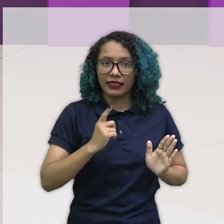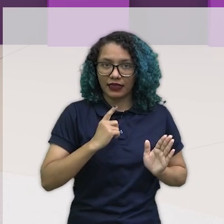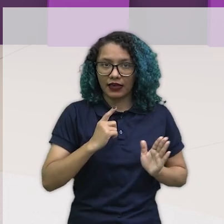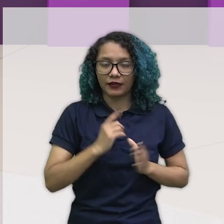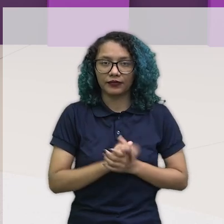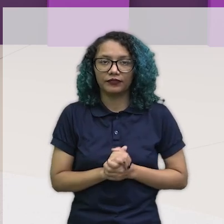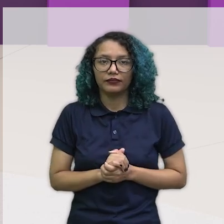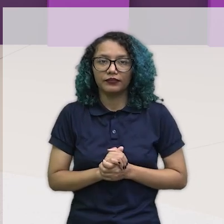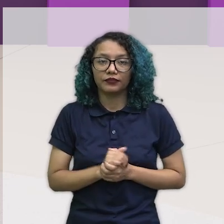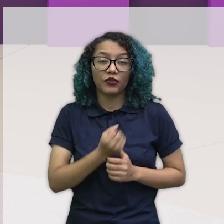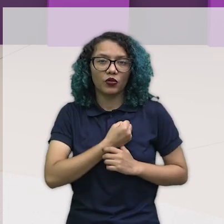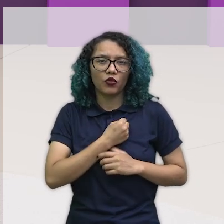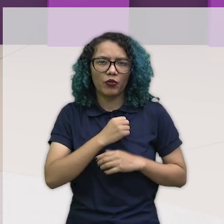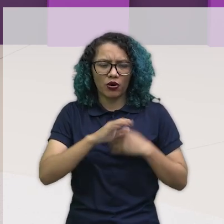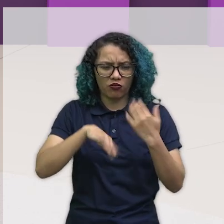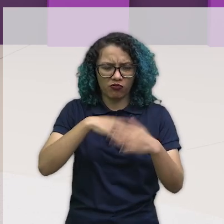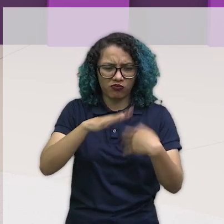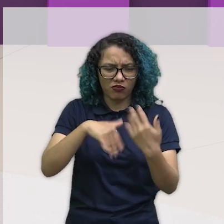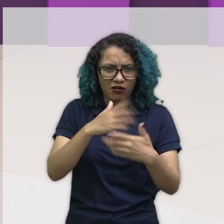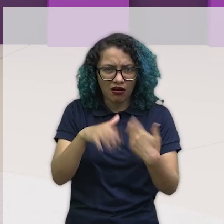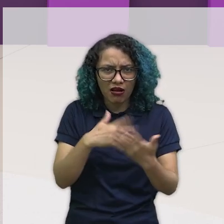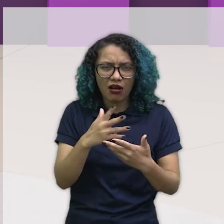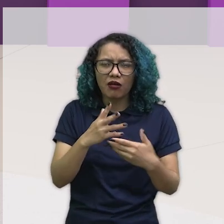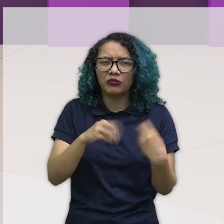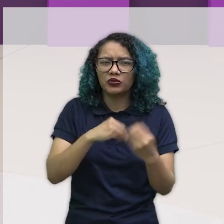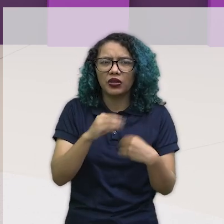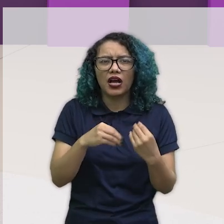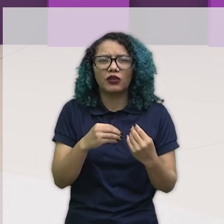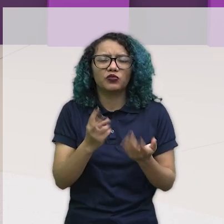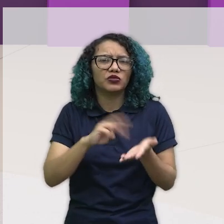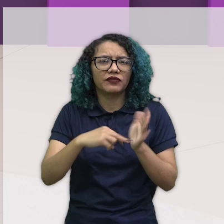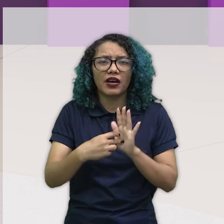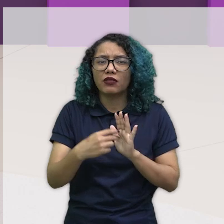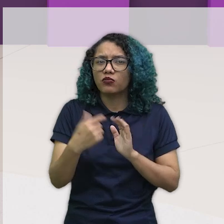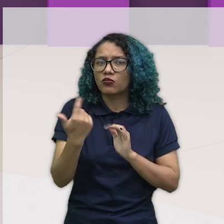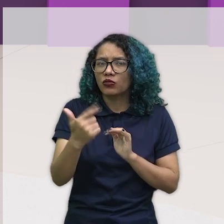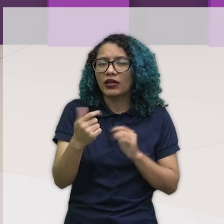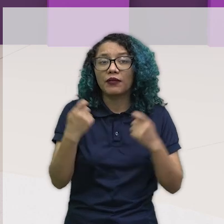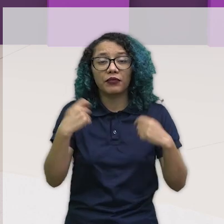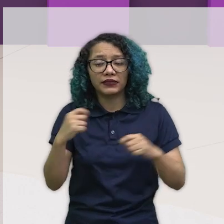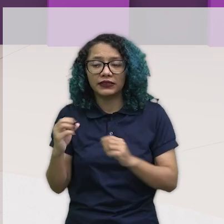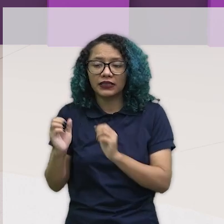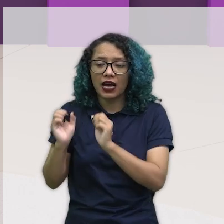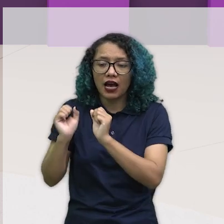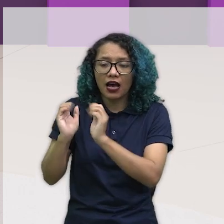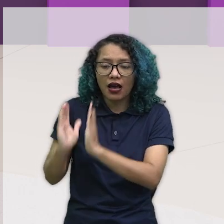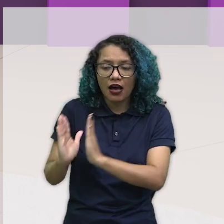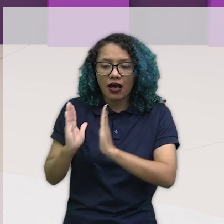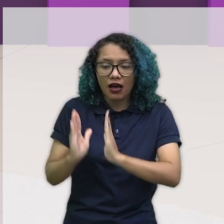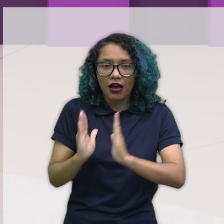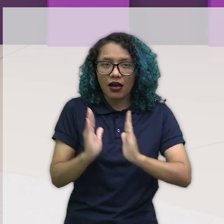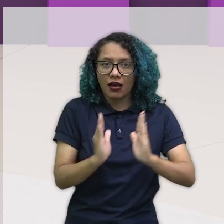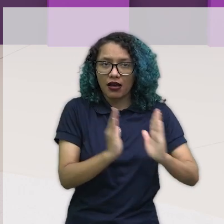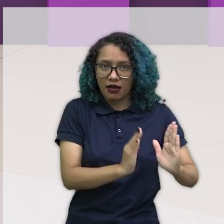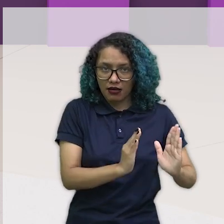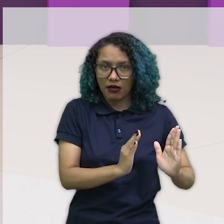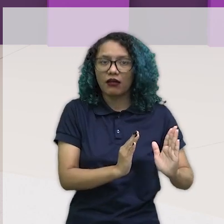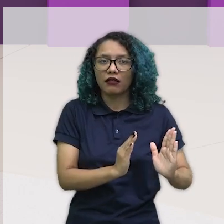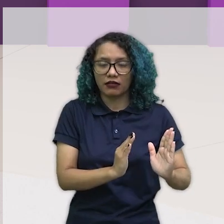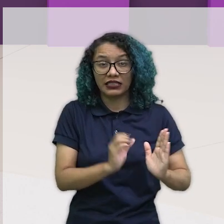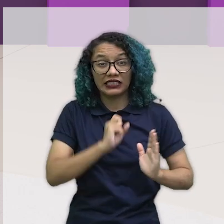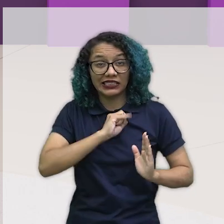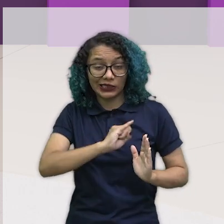soltos, né, eles não têm nenhum significado, eles precisam ter uma sequência, tá? A partir do momento que eu estabeleço